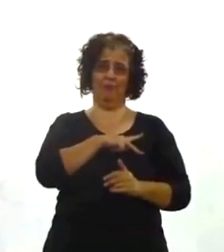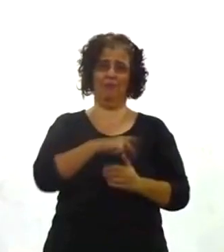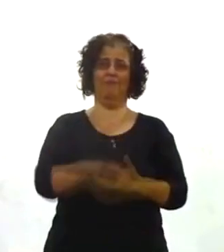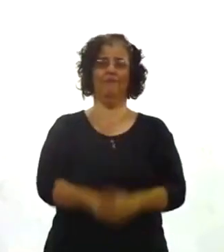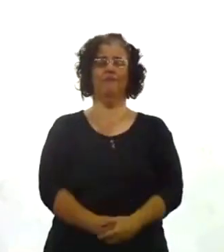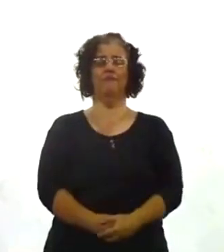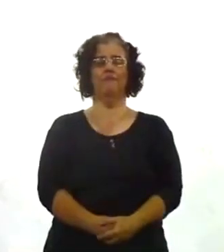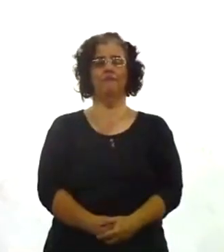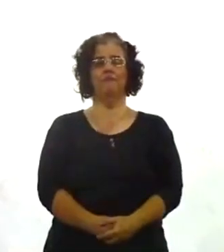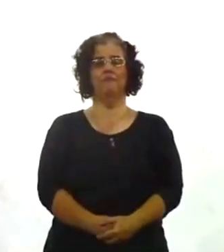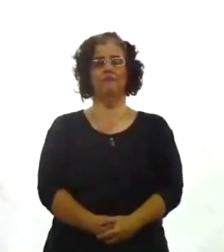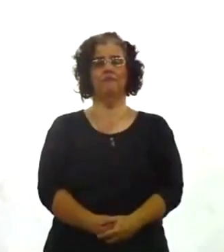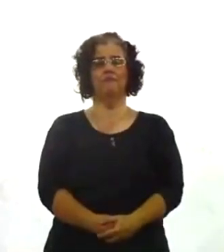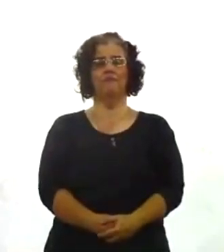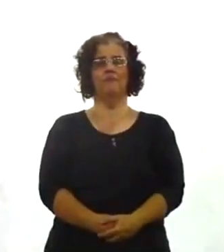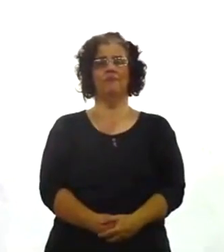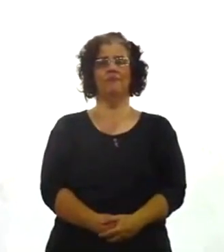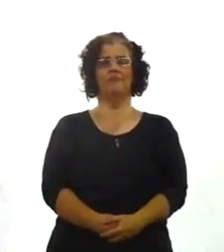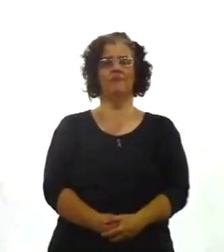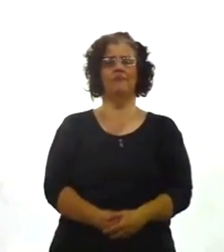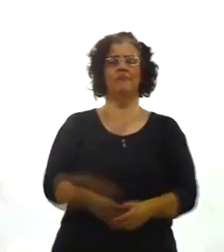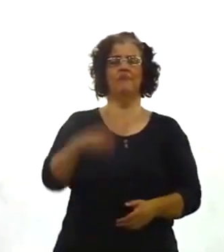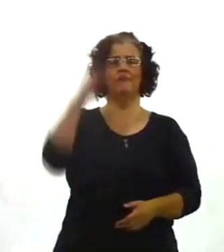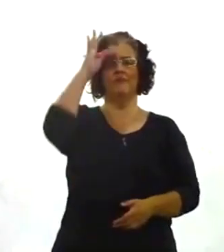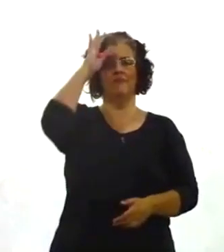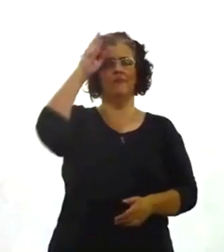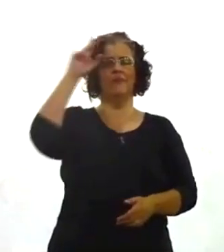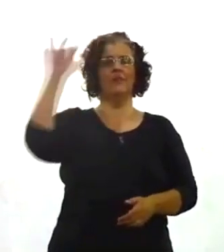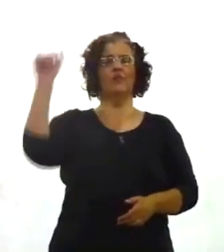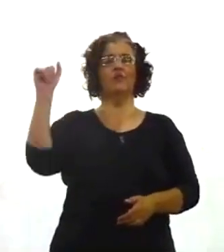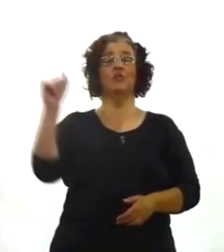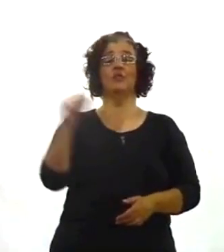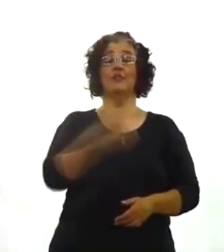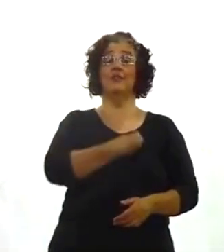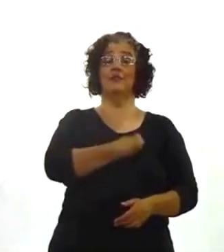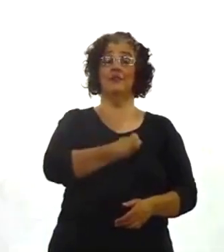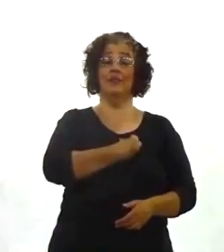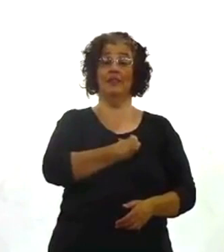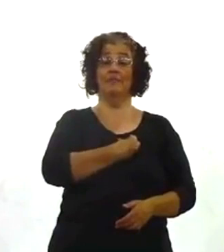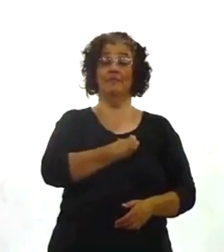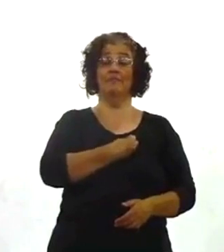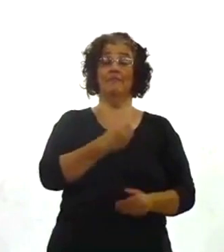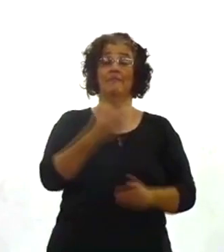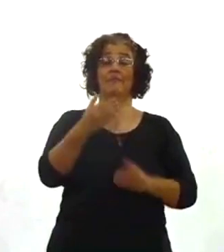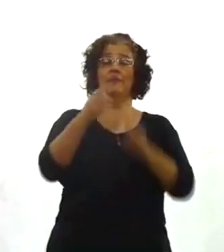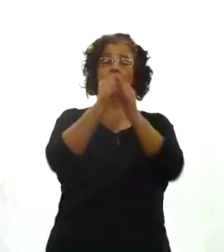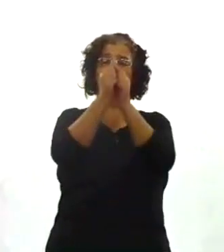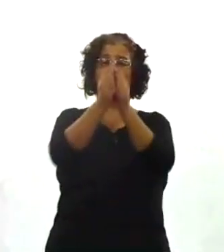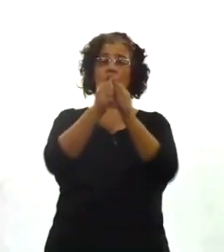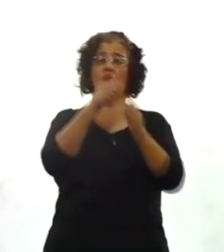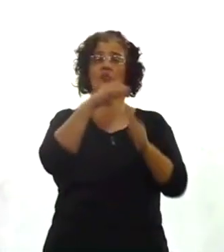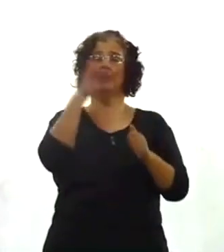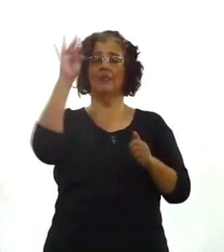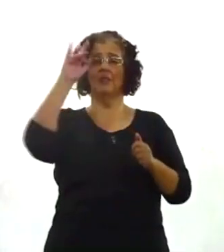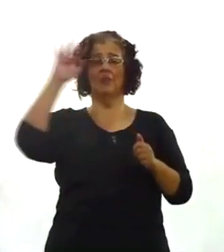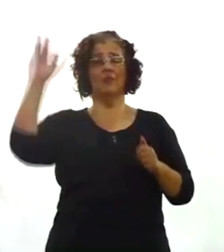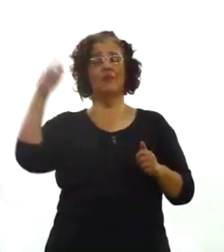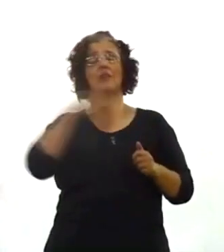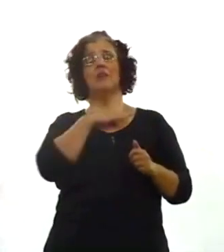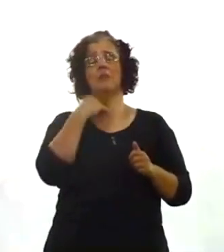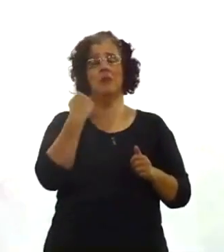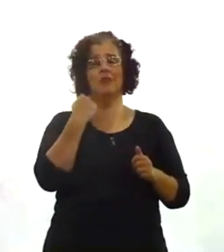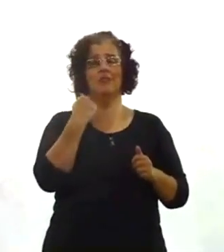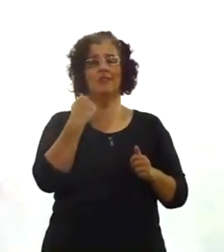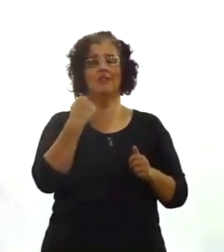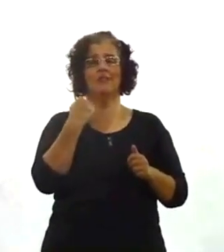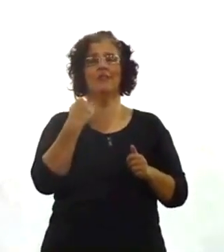Então, uma teologia da vida diante da morte é uma teologia que entende